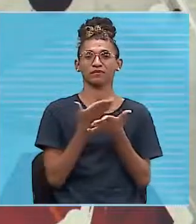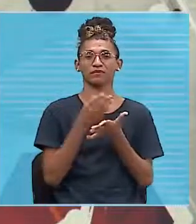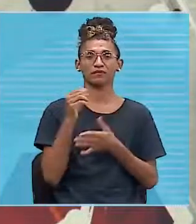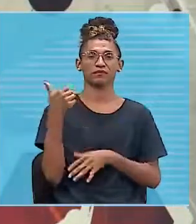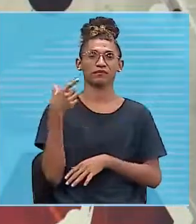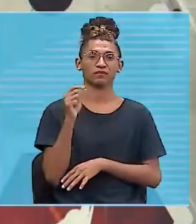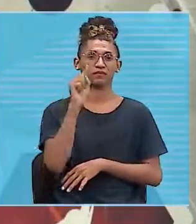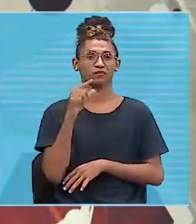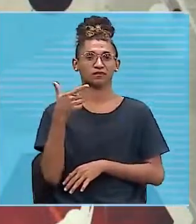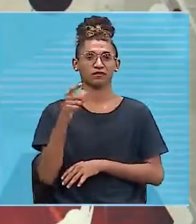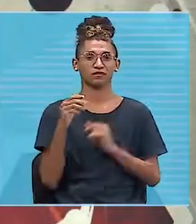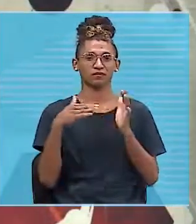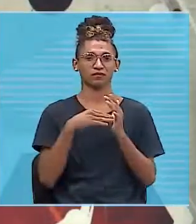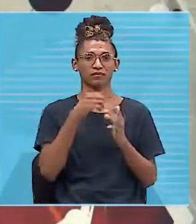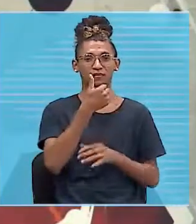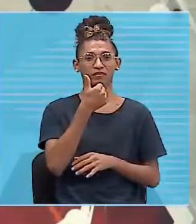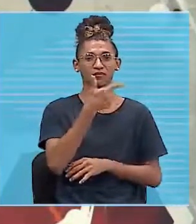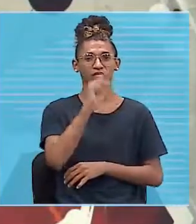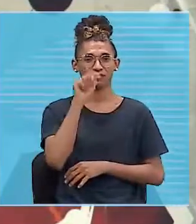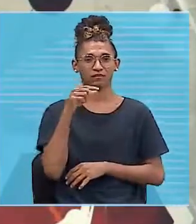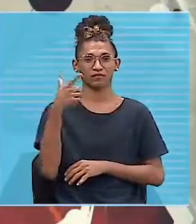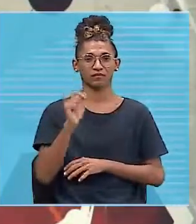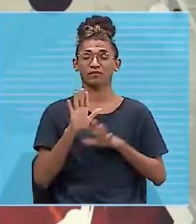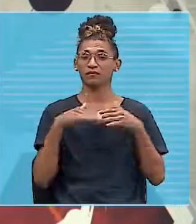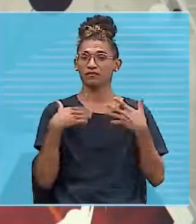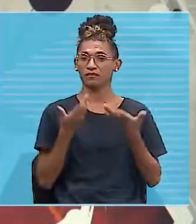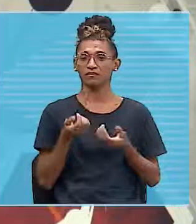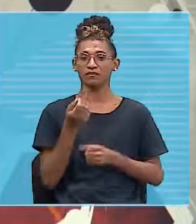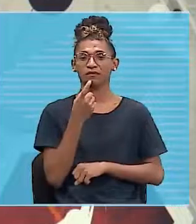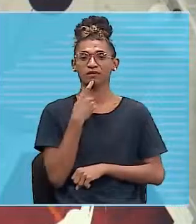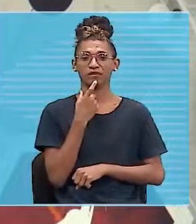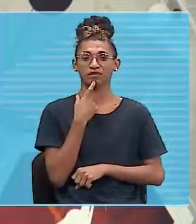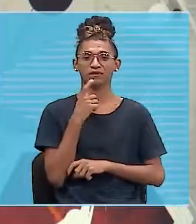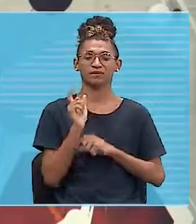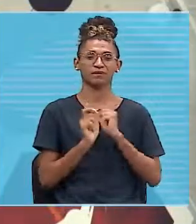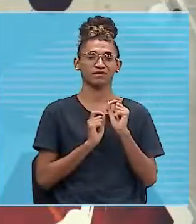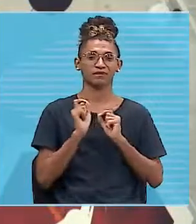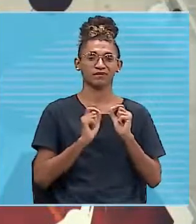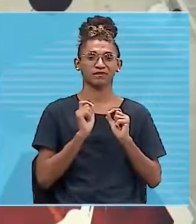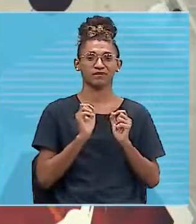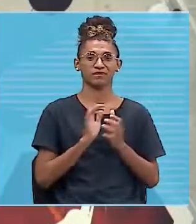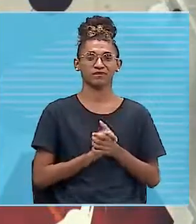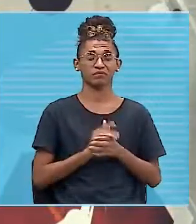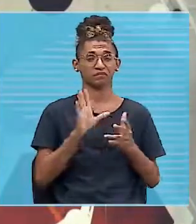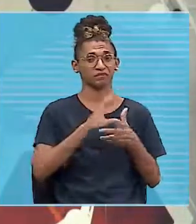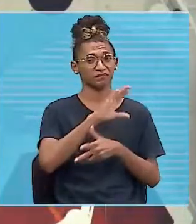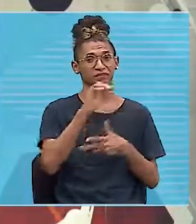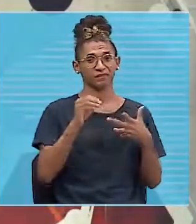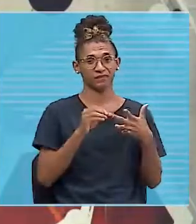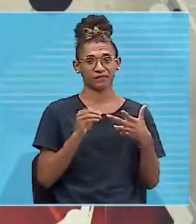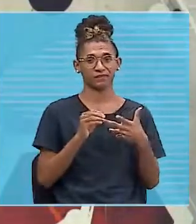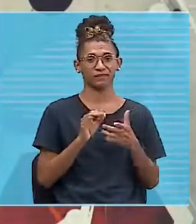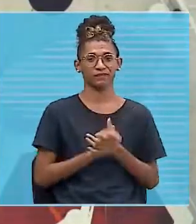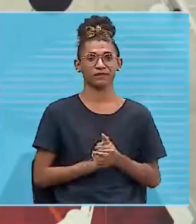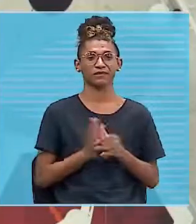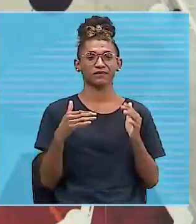12:20 Lembrando que nós estamos às vésperas do nosso gigantesco famoso Enem e